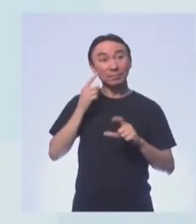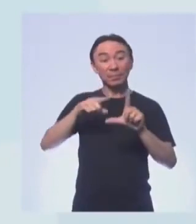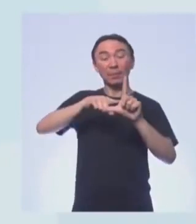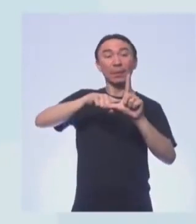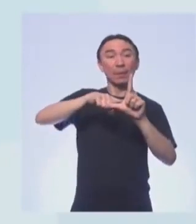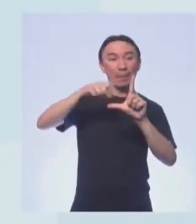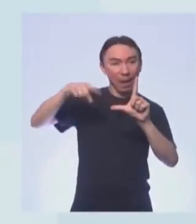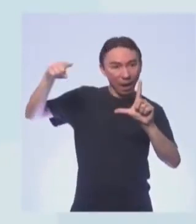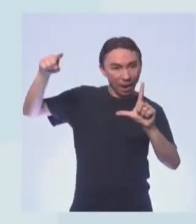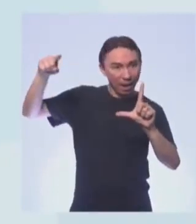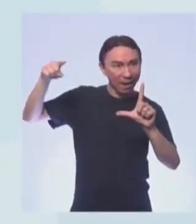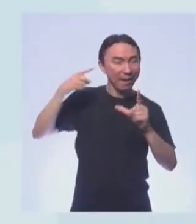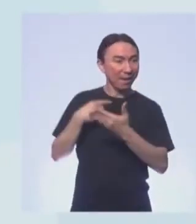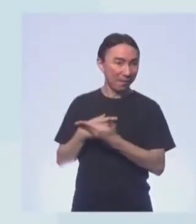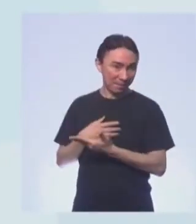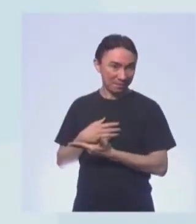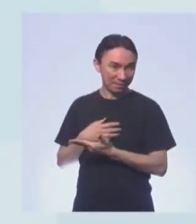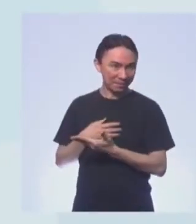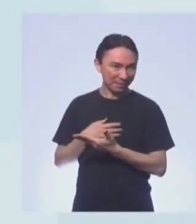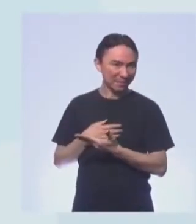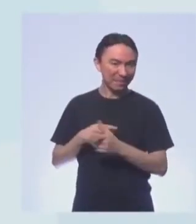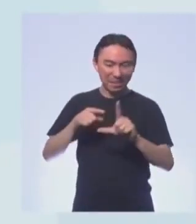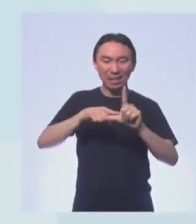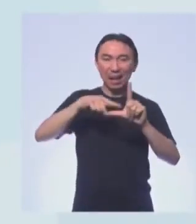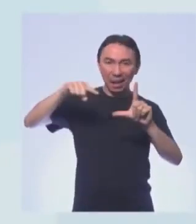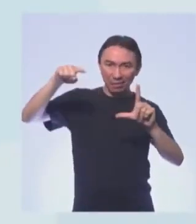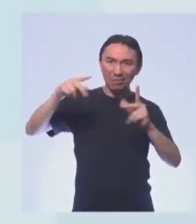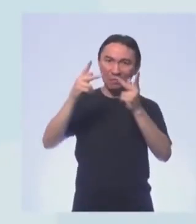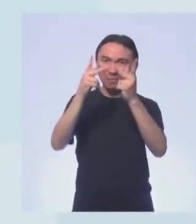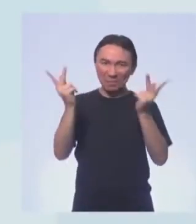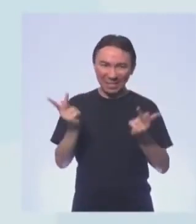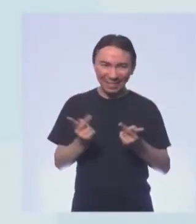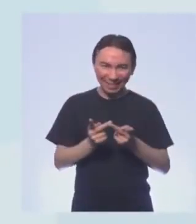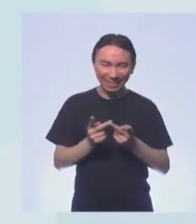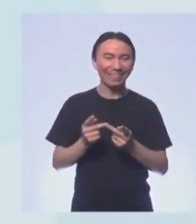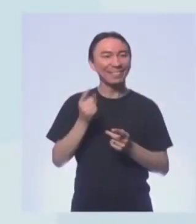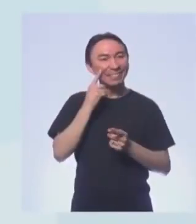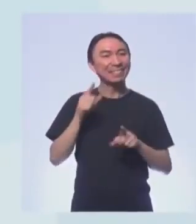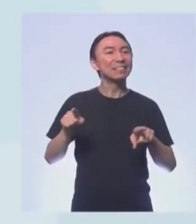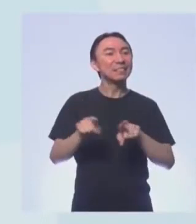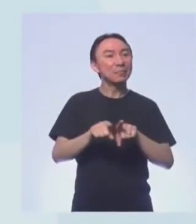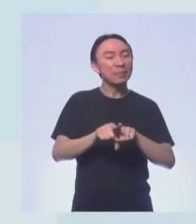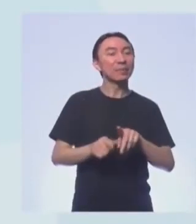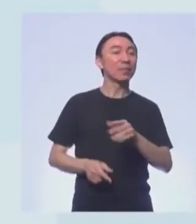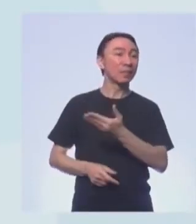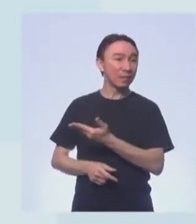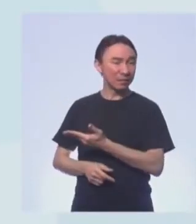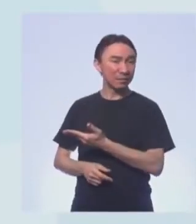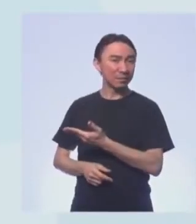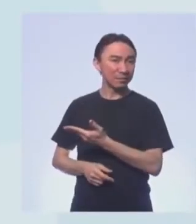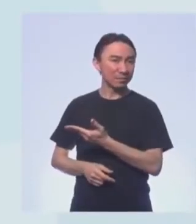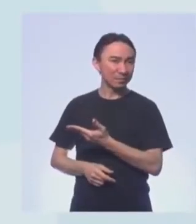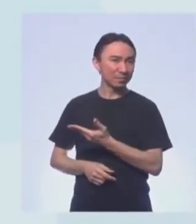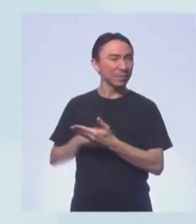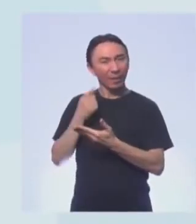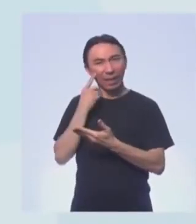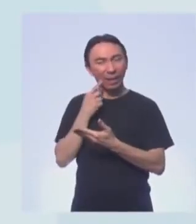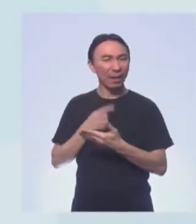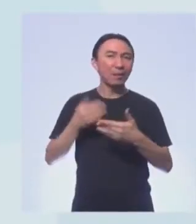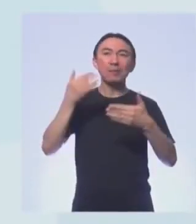pizza, que as pessoas falam gráfico em pizza, a professora vai falar sobre isso hoje. Temos também o infográfico, né, que são esses